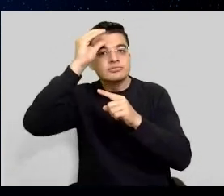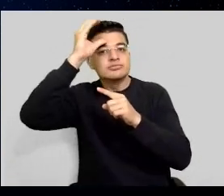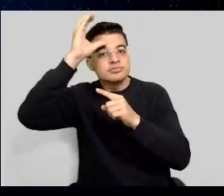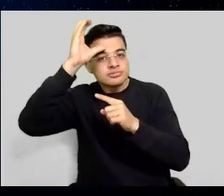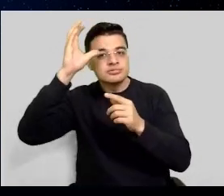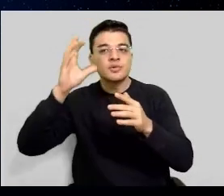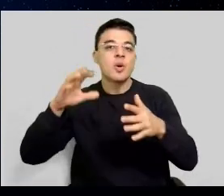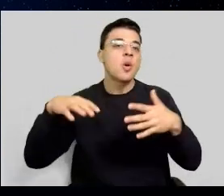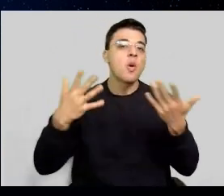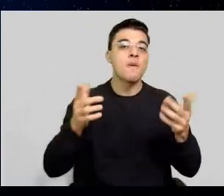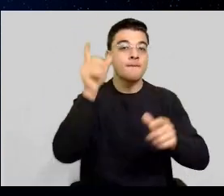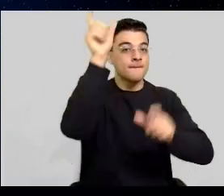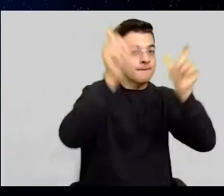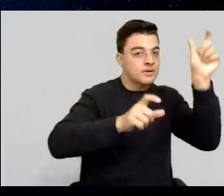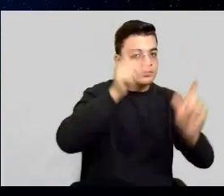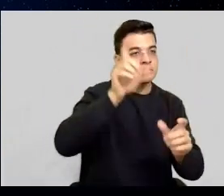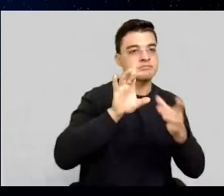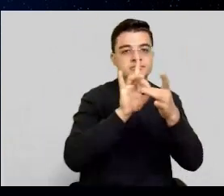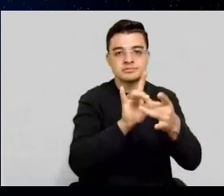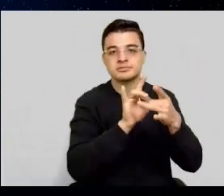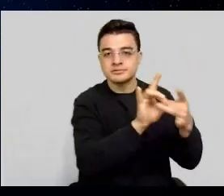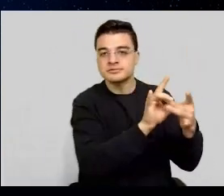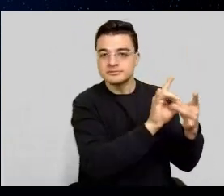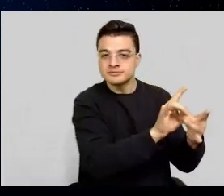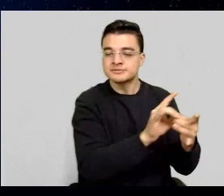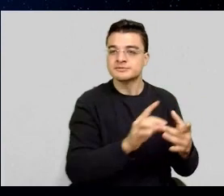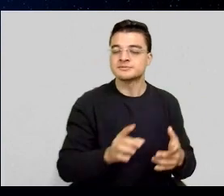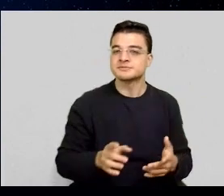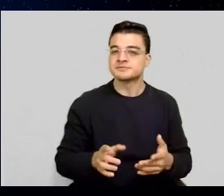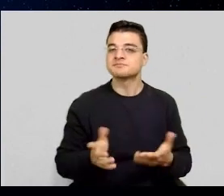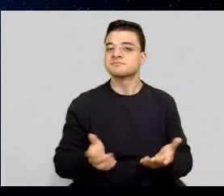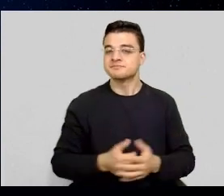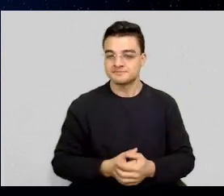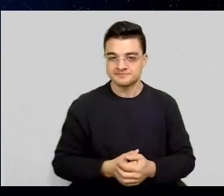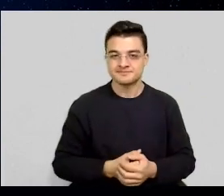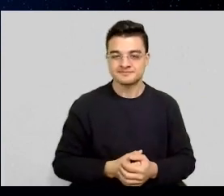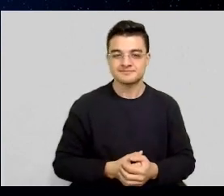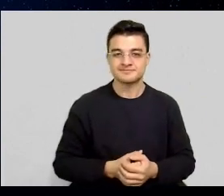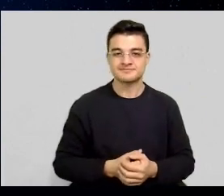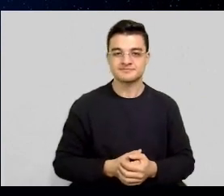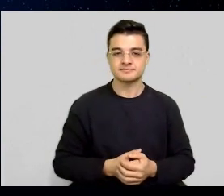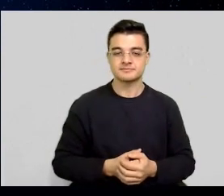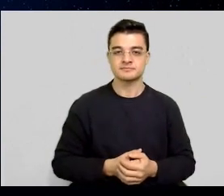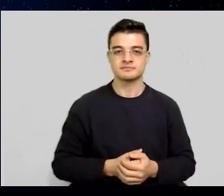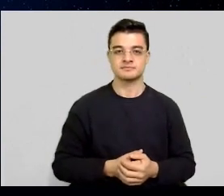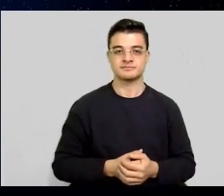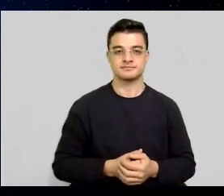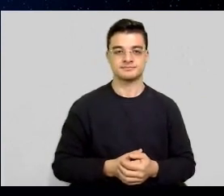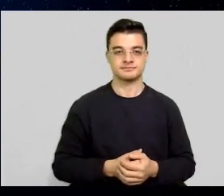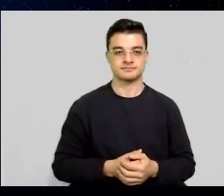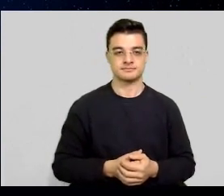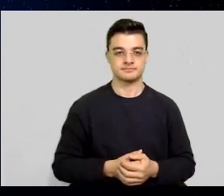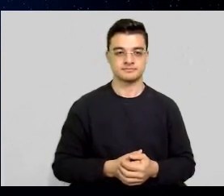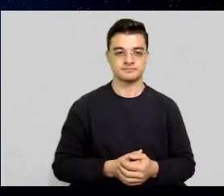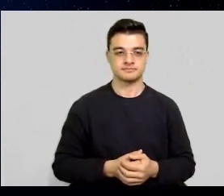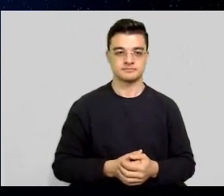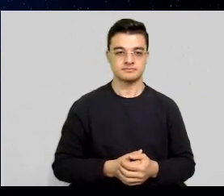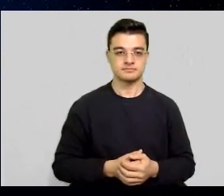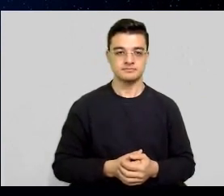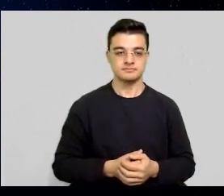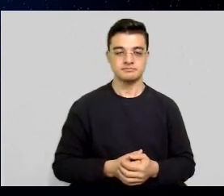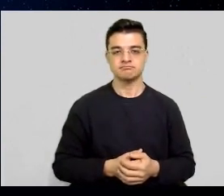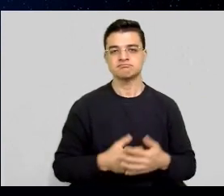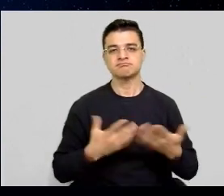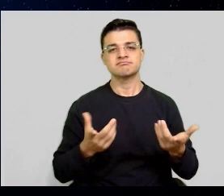de networking aqui que a gente está nesse sentido. E aí, o que que o TDC tem a